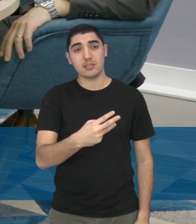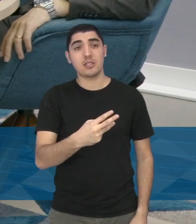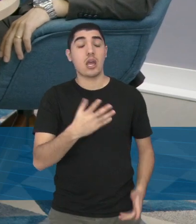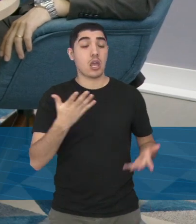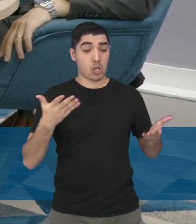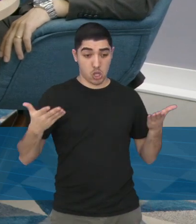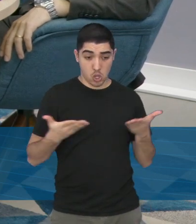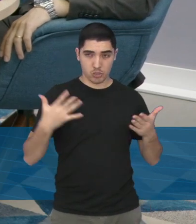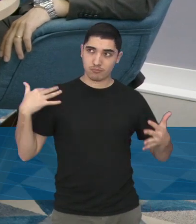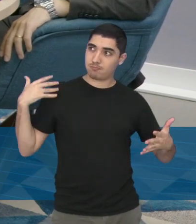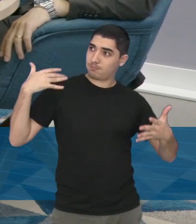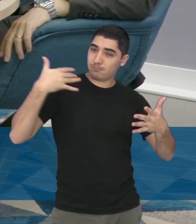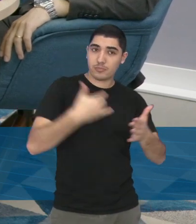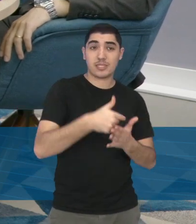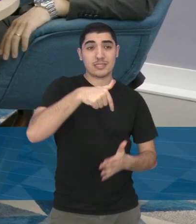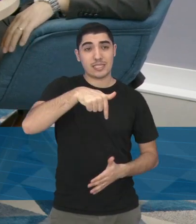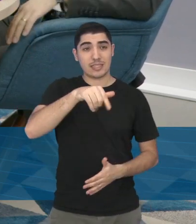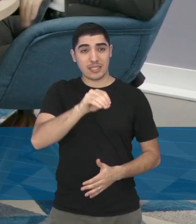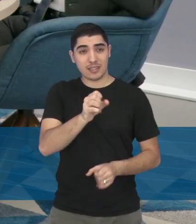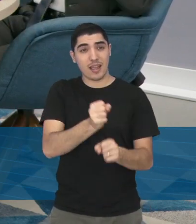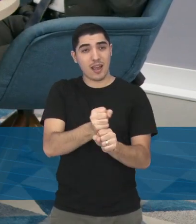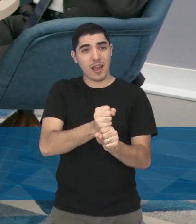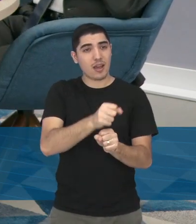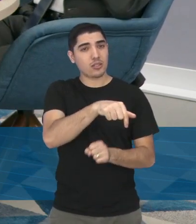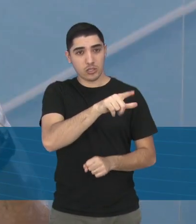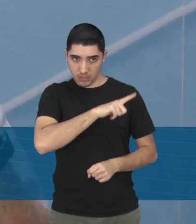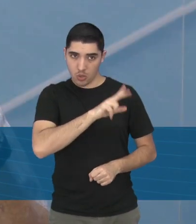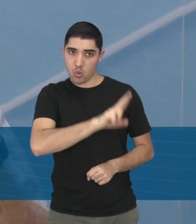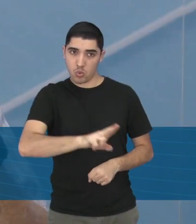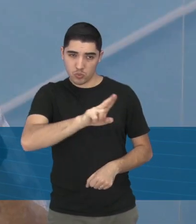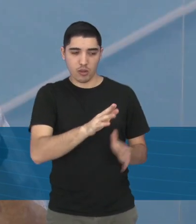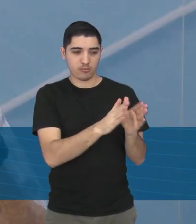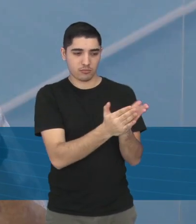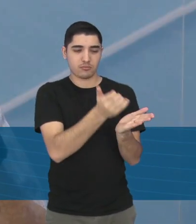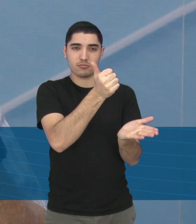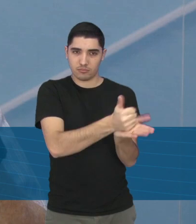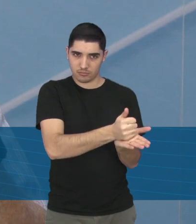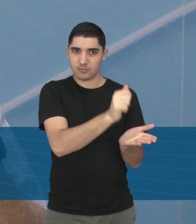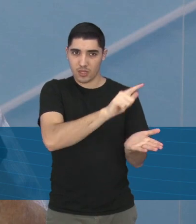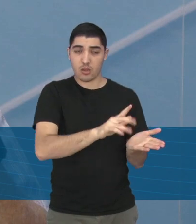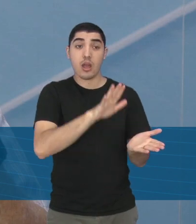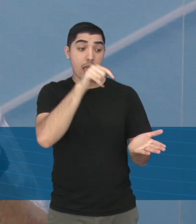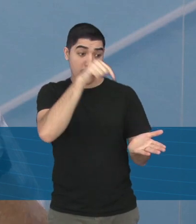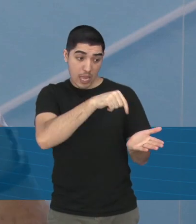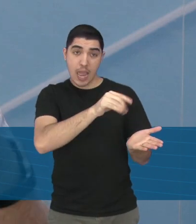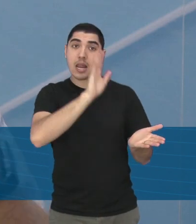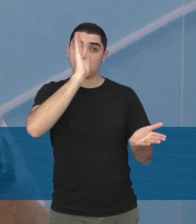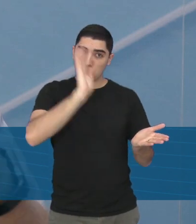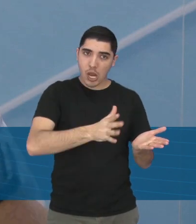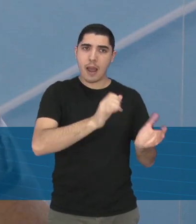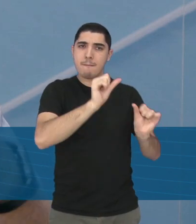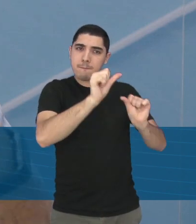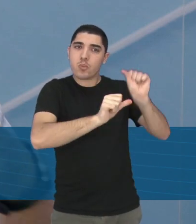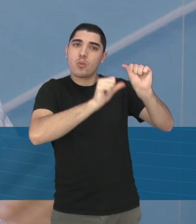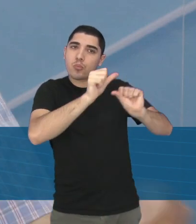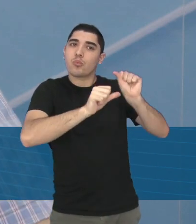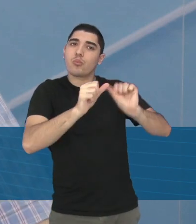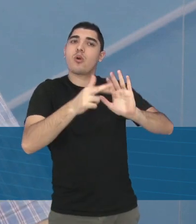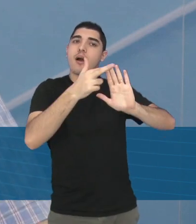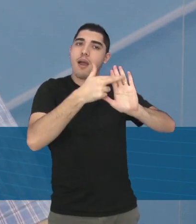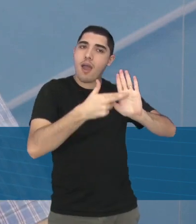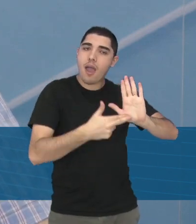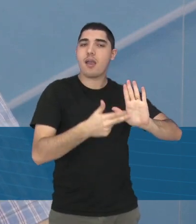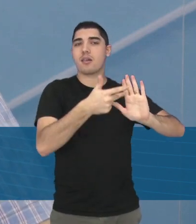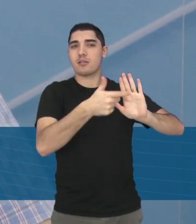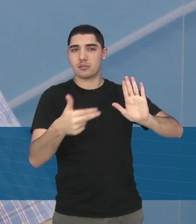anos da CLT. Então, ela praticamente ela foi se adaptando, foram sofrendo